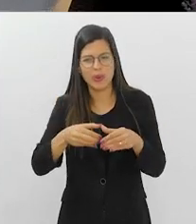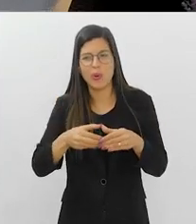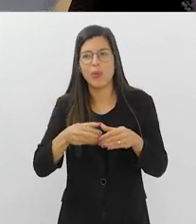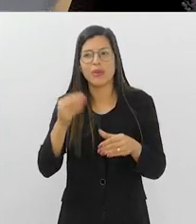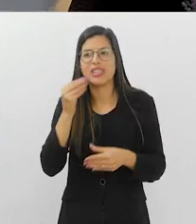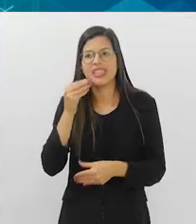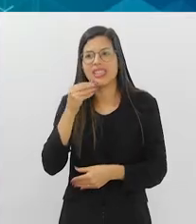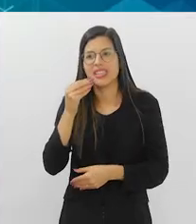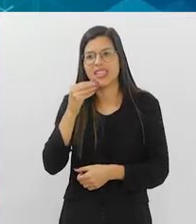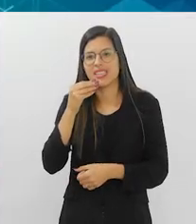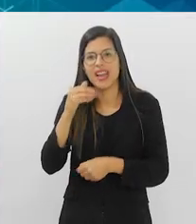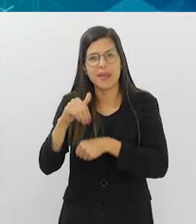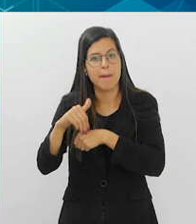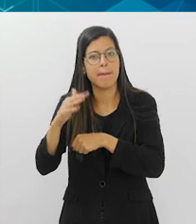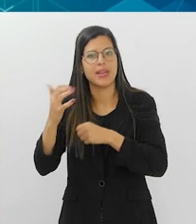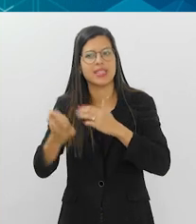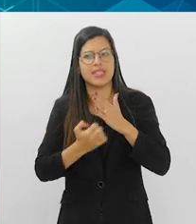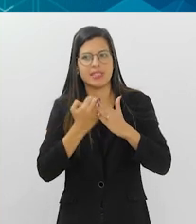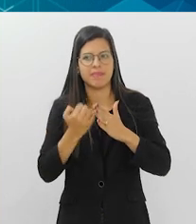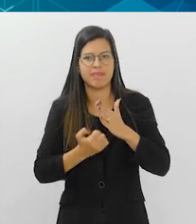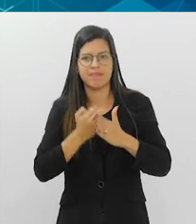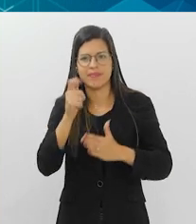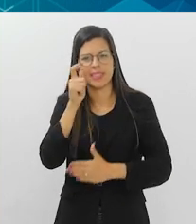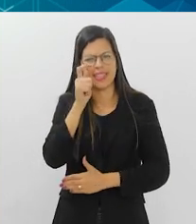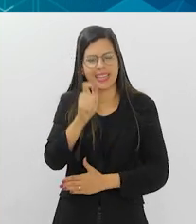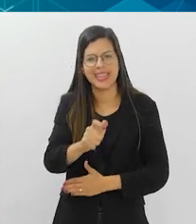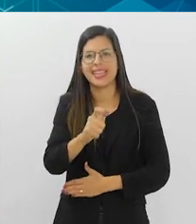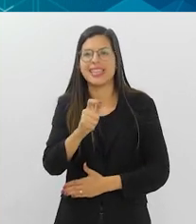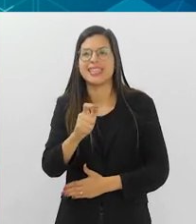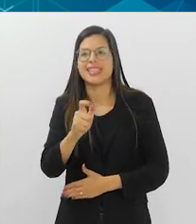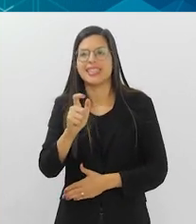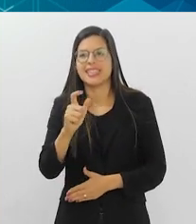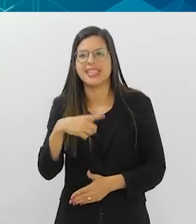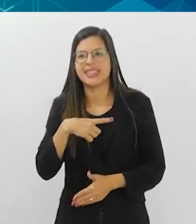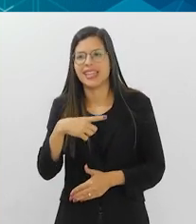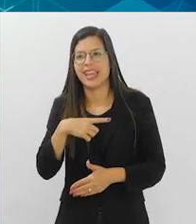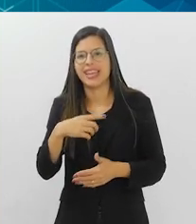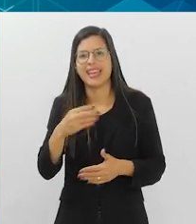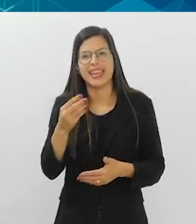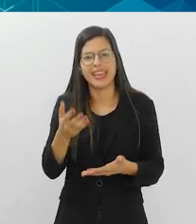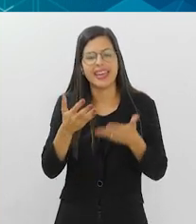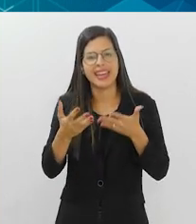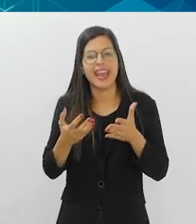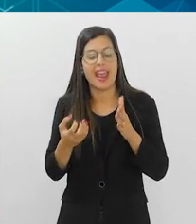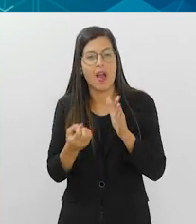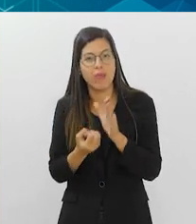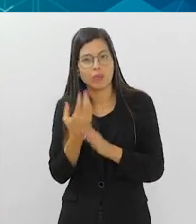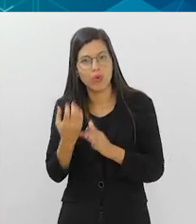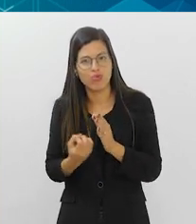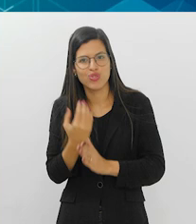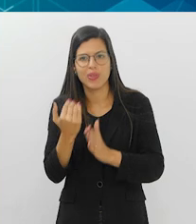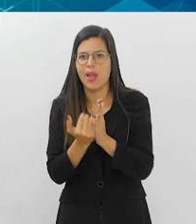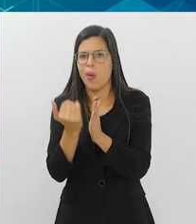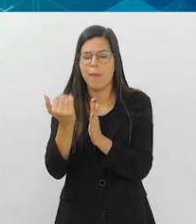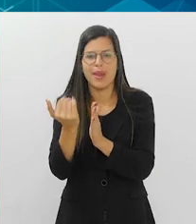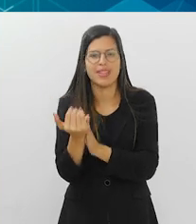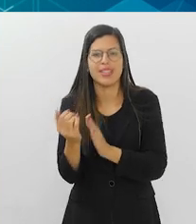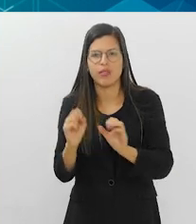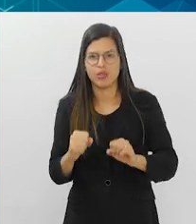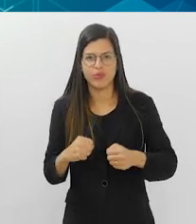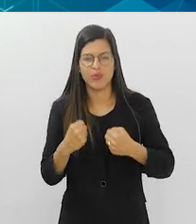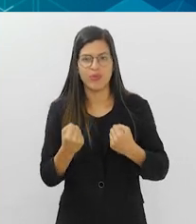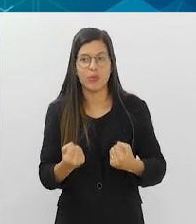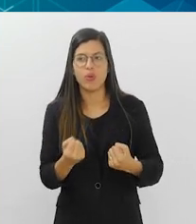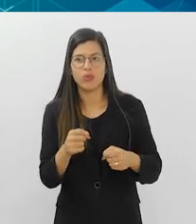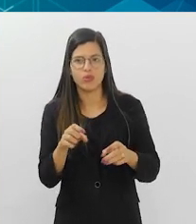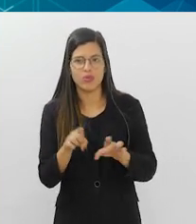piloto. A ideia é testar esse modelo com mais empresas que têm esse interesse, que veem a vantagem de aumentar a produtividade, aumentar